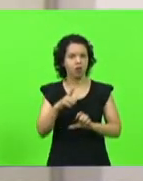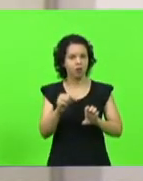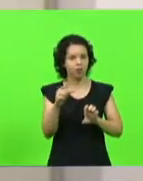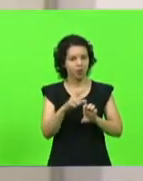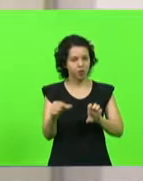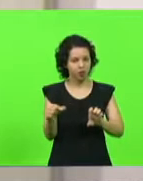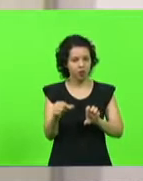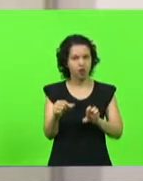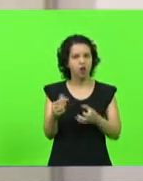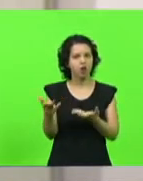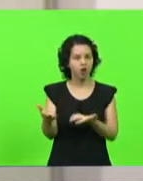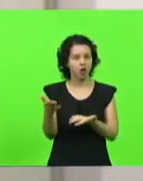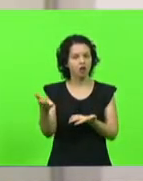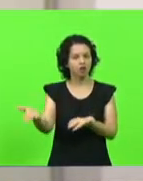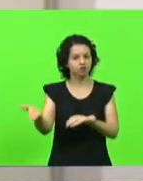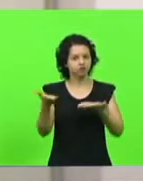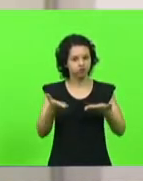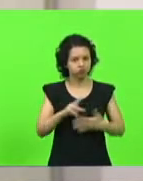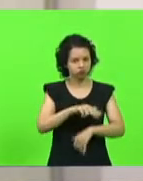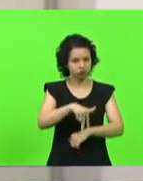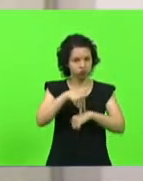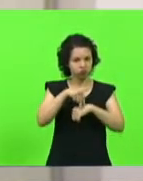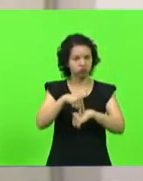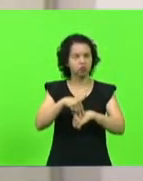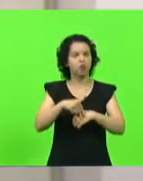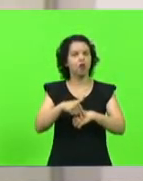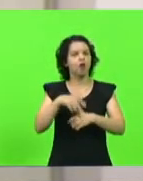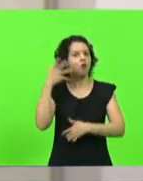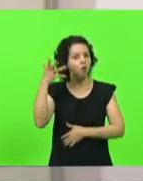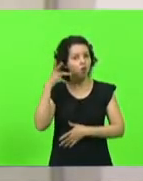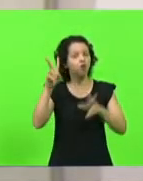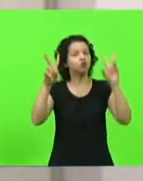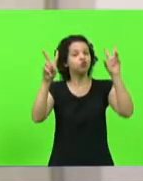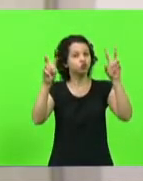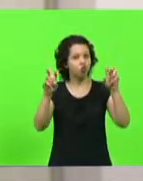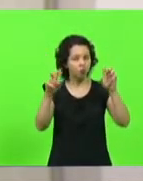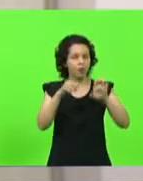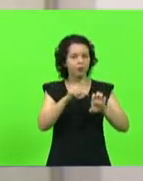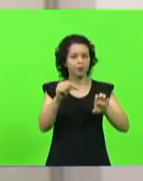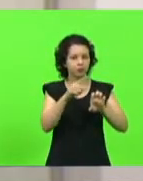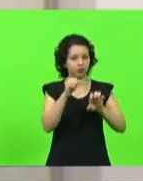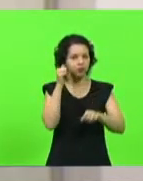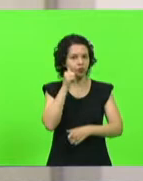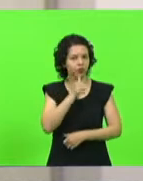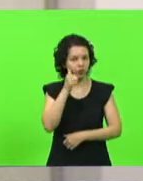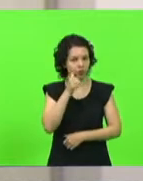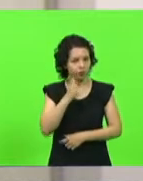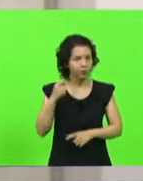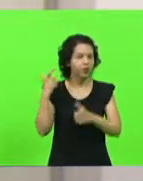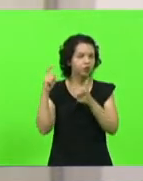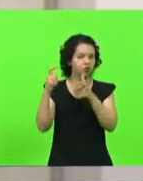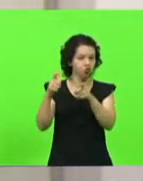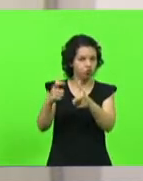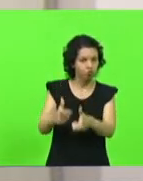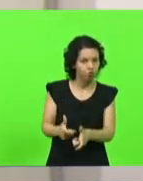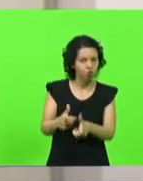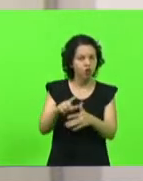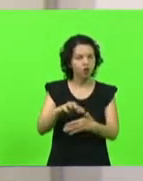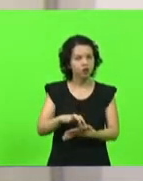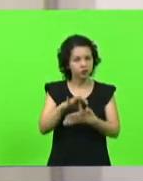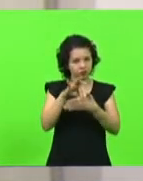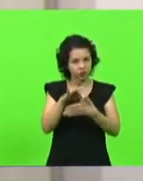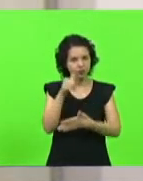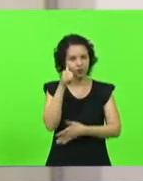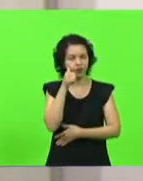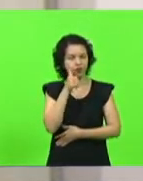uso da palavra para falar sobre o empreendedorismo feminino e a trajetória de lideranças femininas, em referência